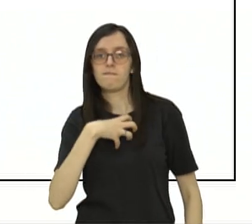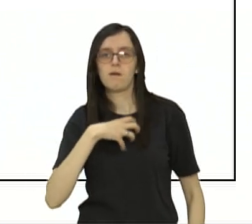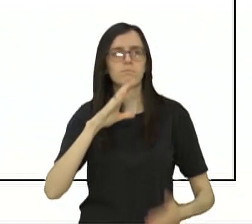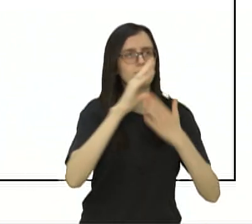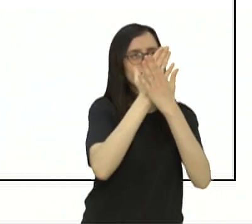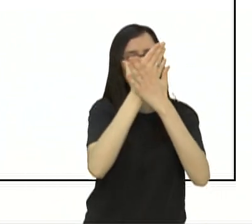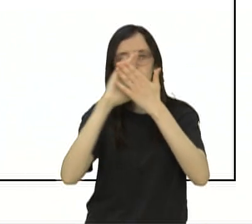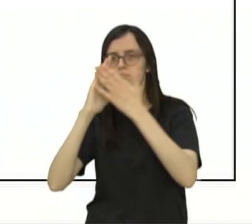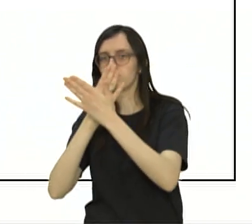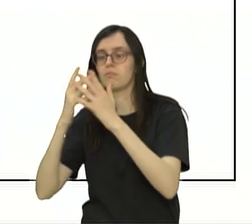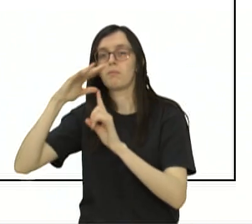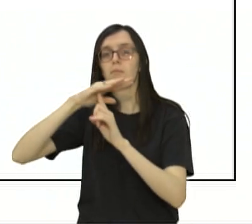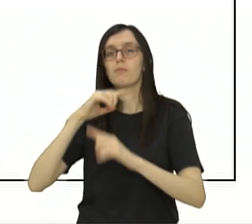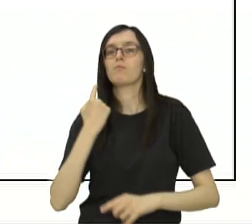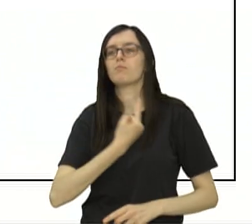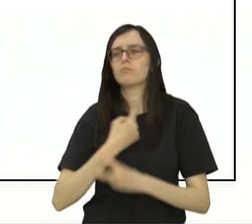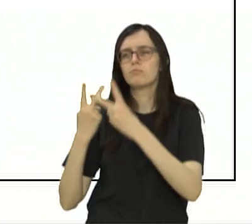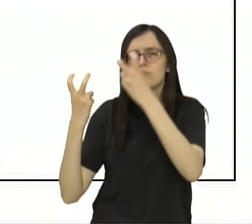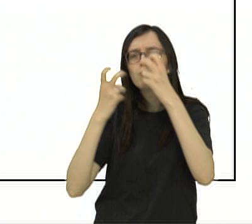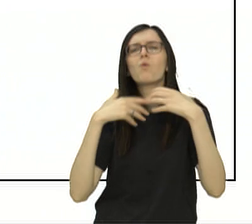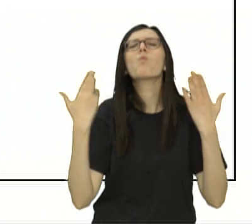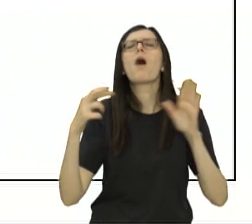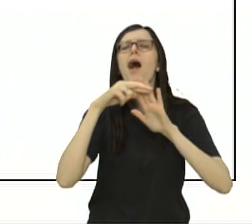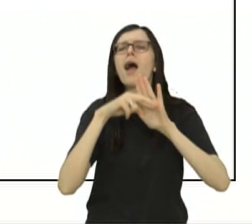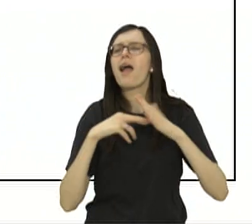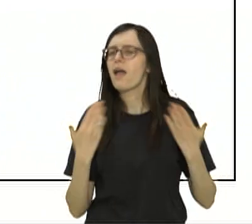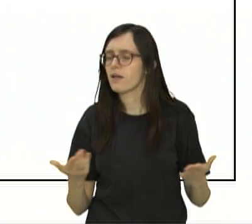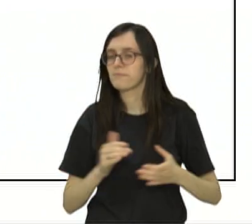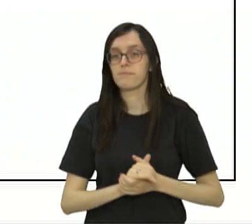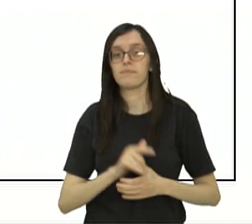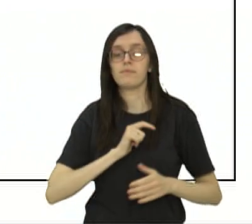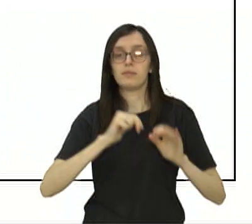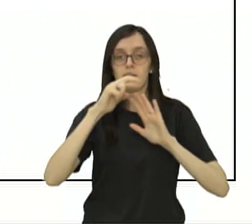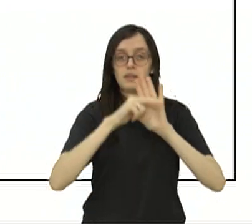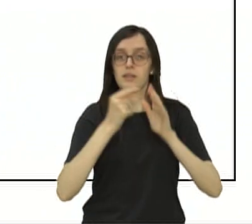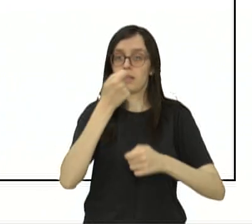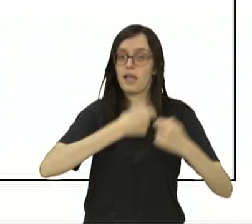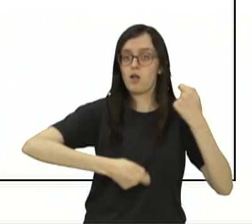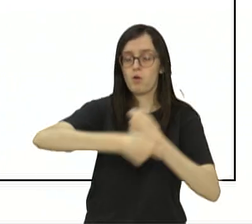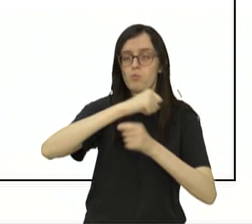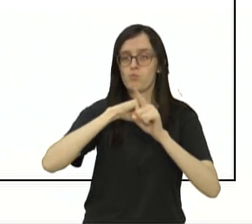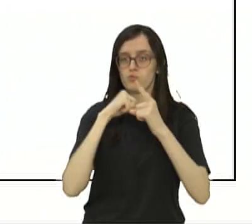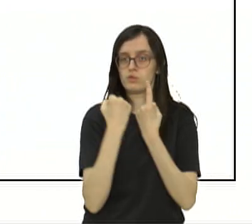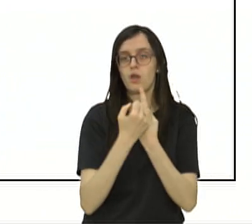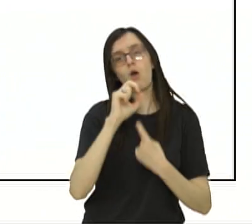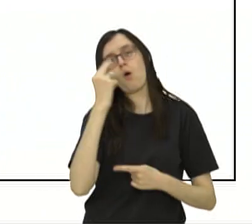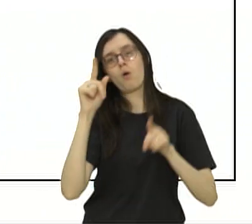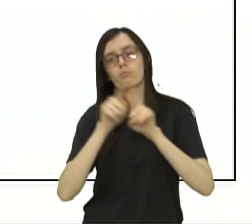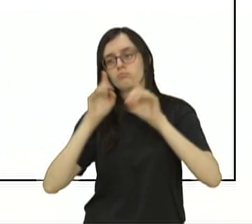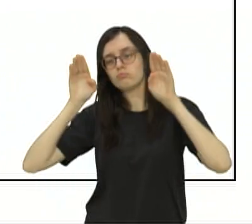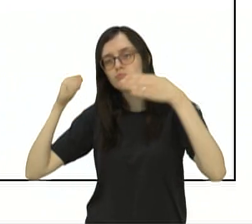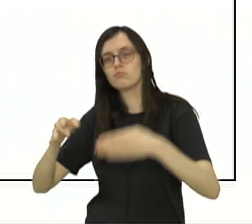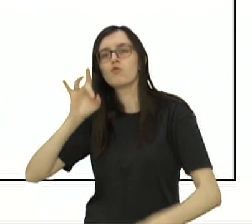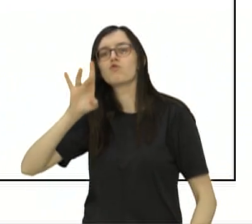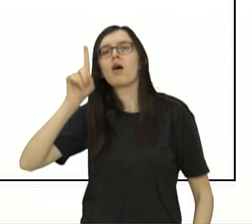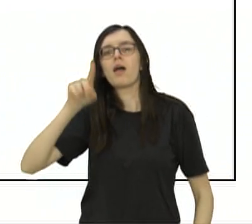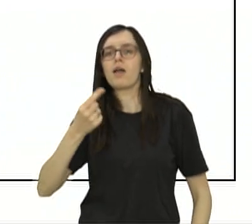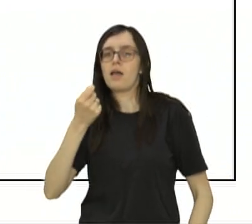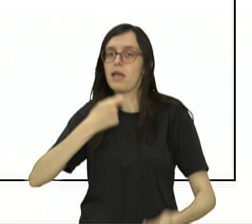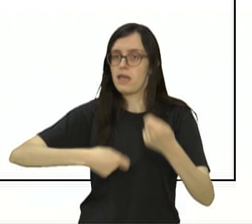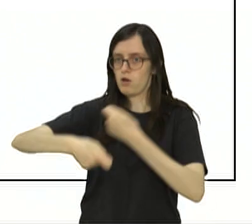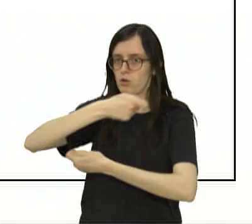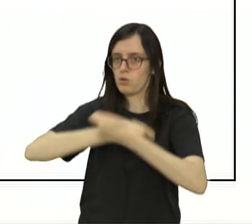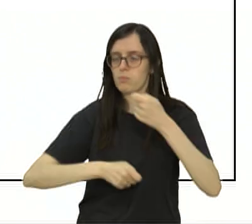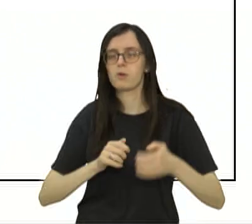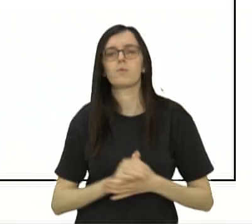Paraná, nós vimos quais são os critérios. Em critérios econômicos e sociais ou critérios só econômicos.